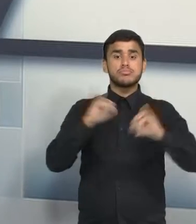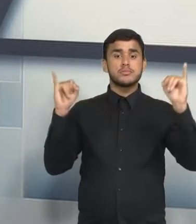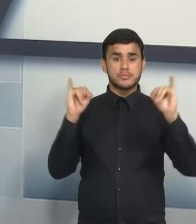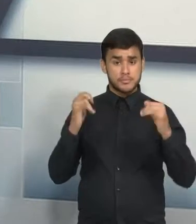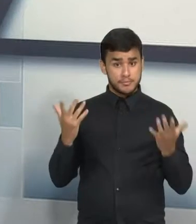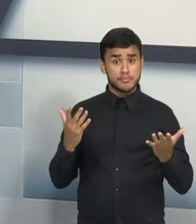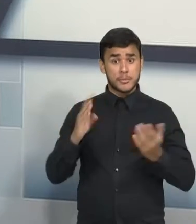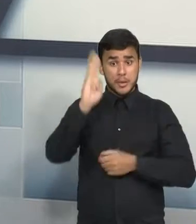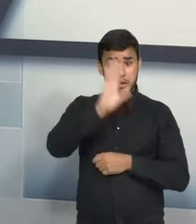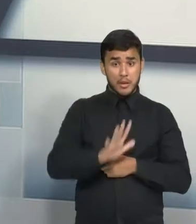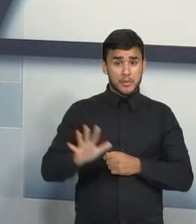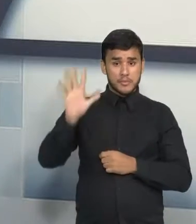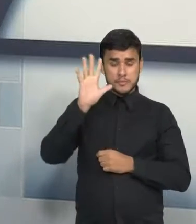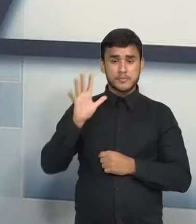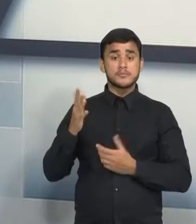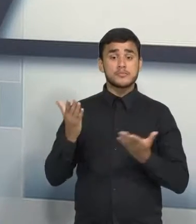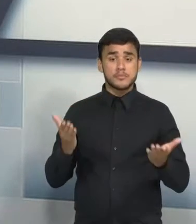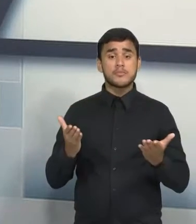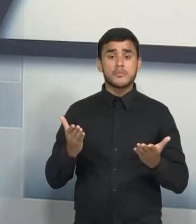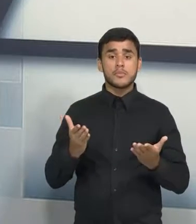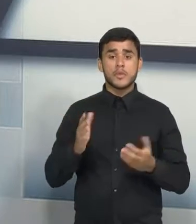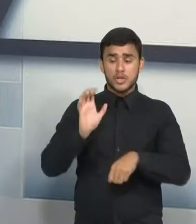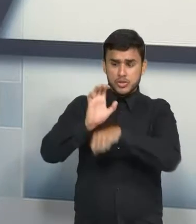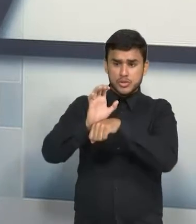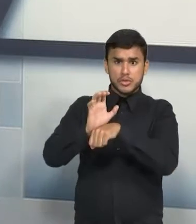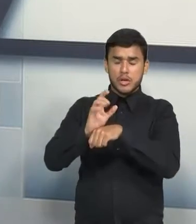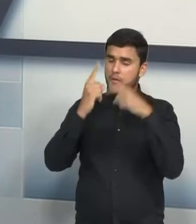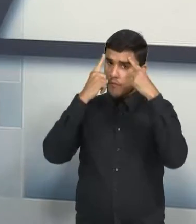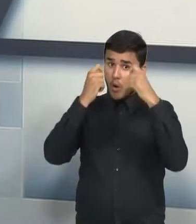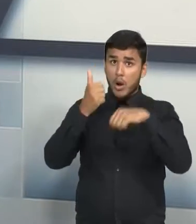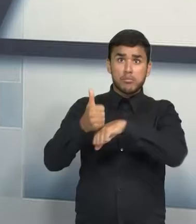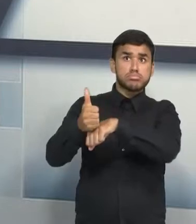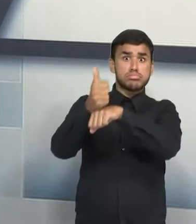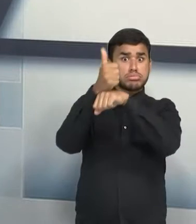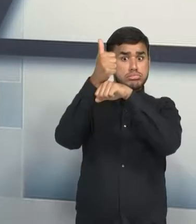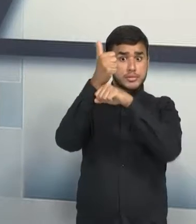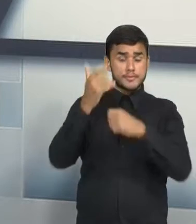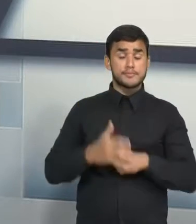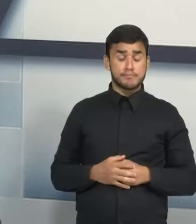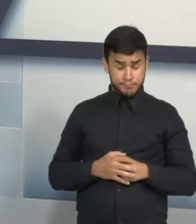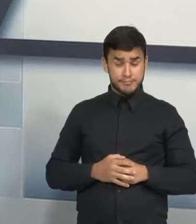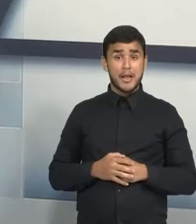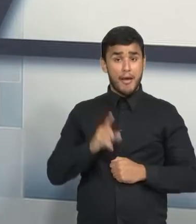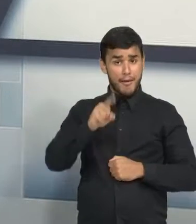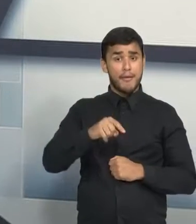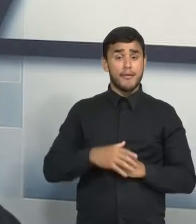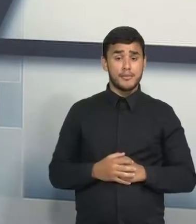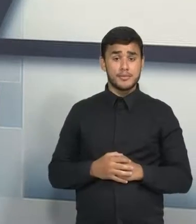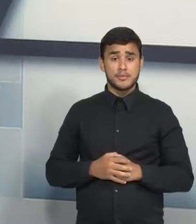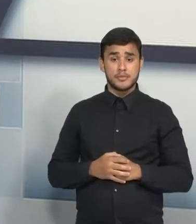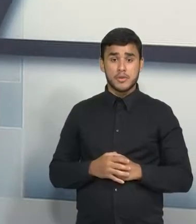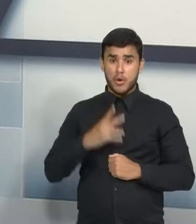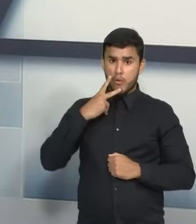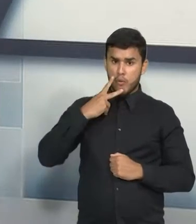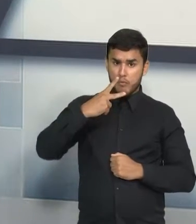Brasil, nós somos um estado violentíssimo. Mas uma coisa eu quero passar e é